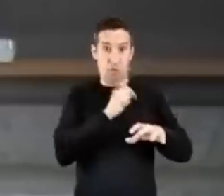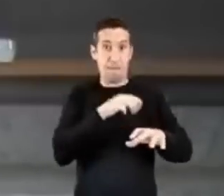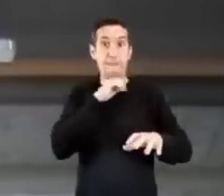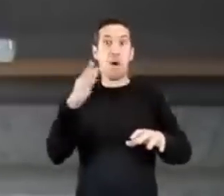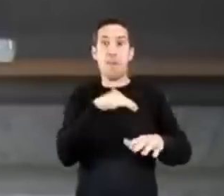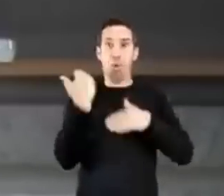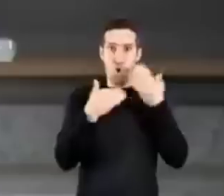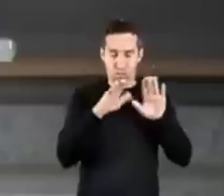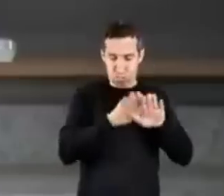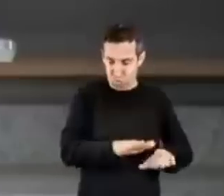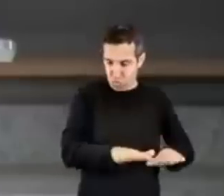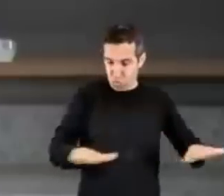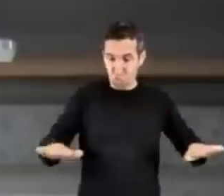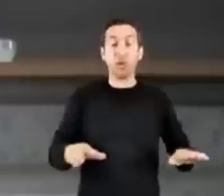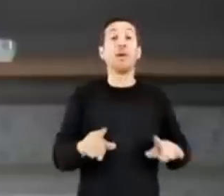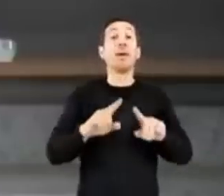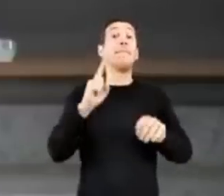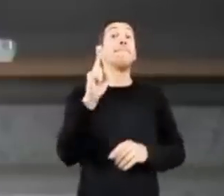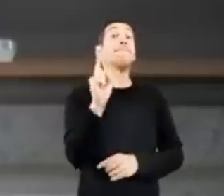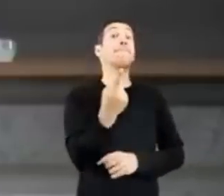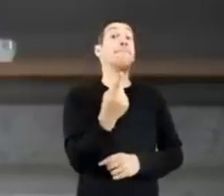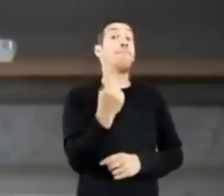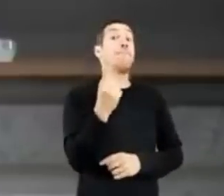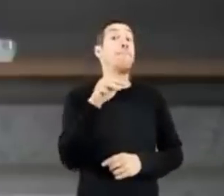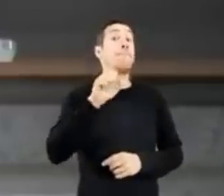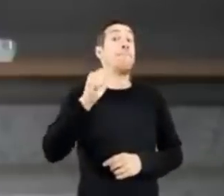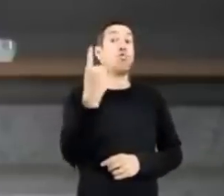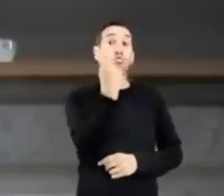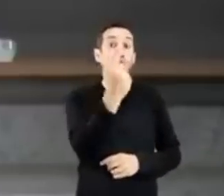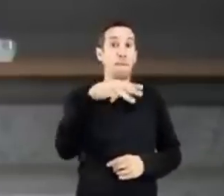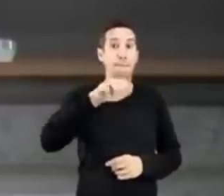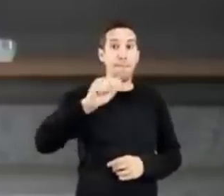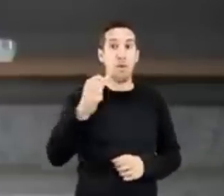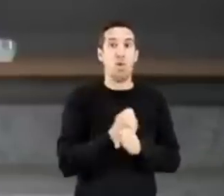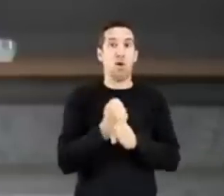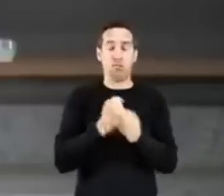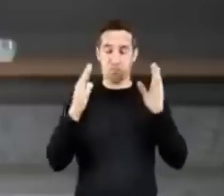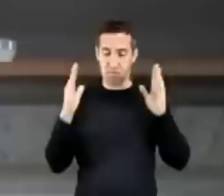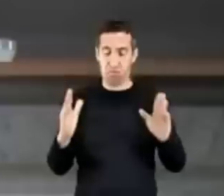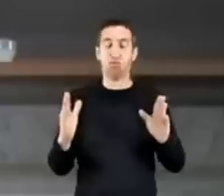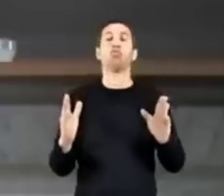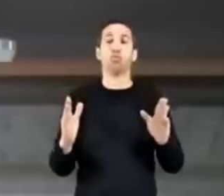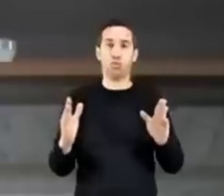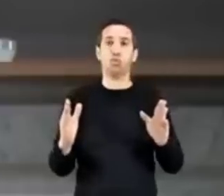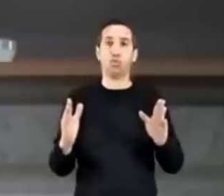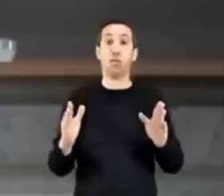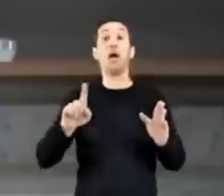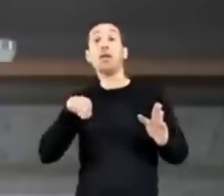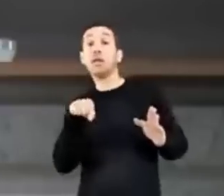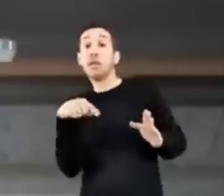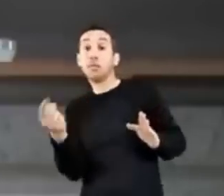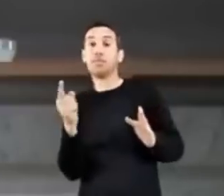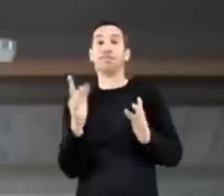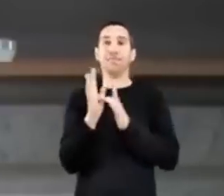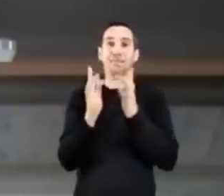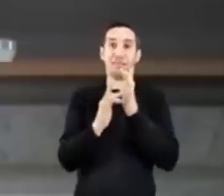mil anos mil anos e depois dos Mil Anos Jesus vai voltar aqui depois